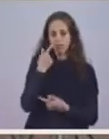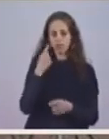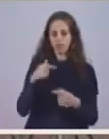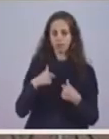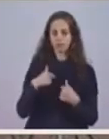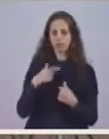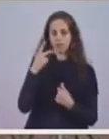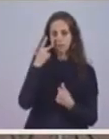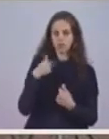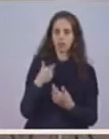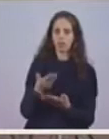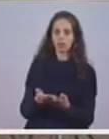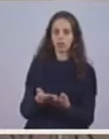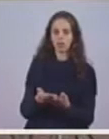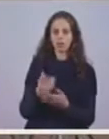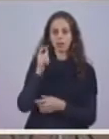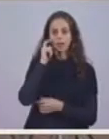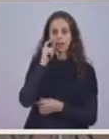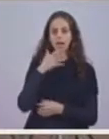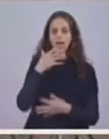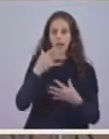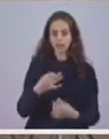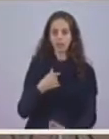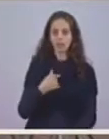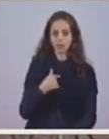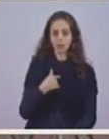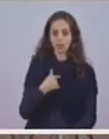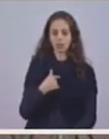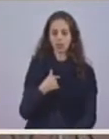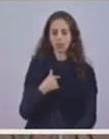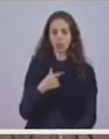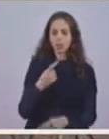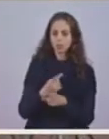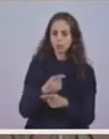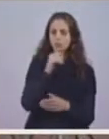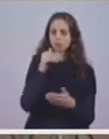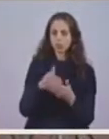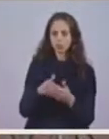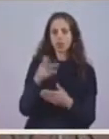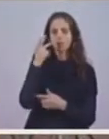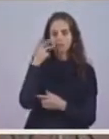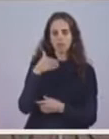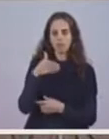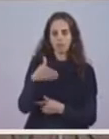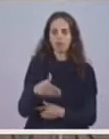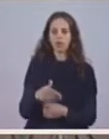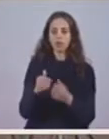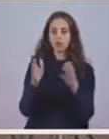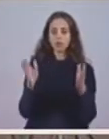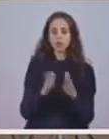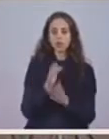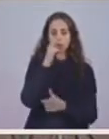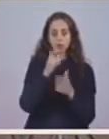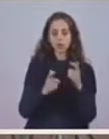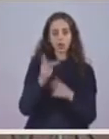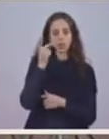ressurreição e a vida. Quem acredita em mim, ainda que tenha morrido, viverá. E todo aquele que